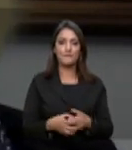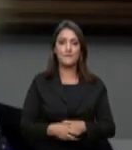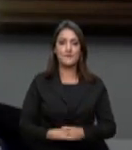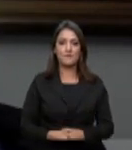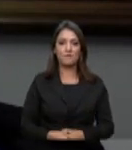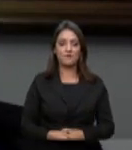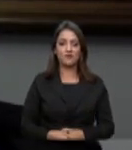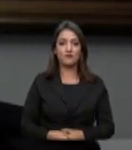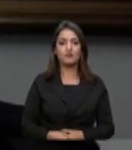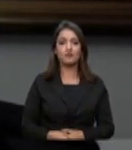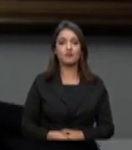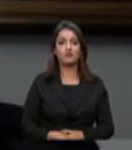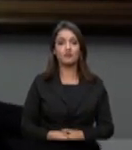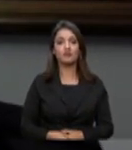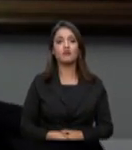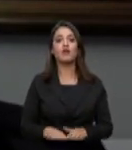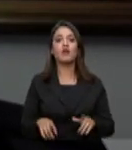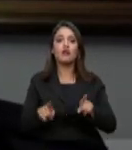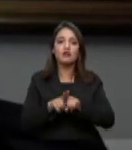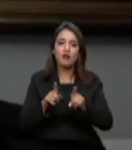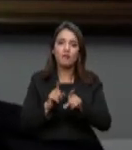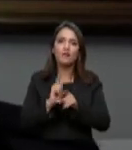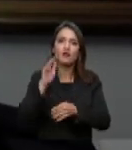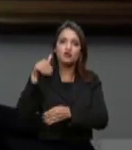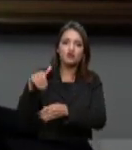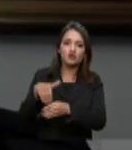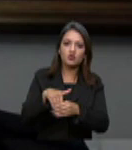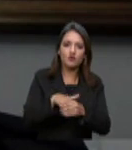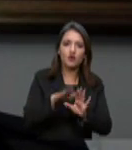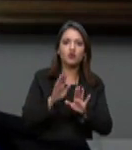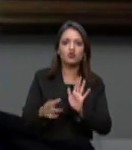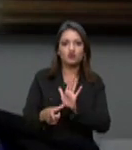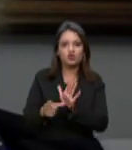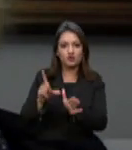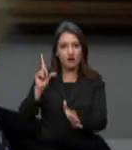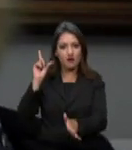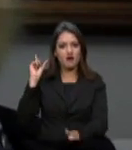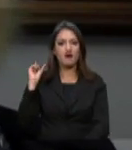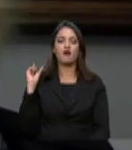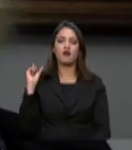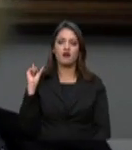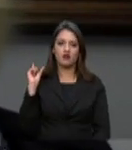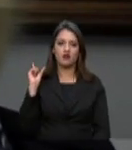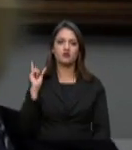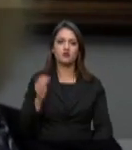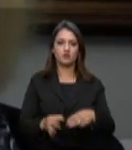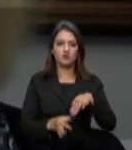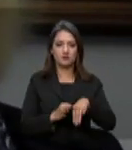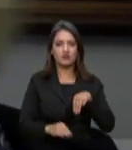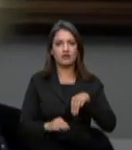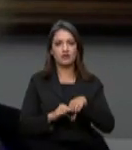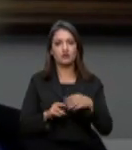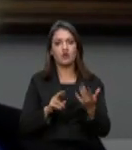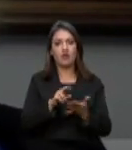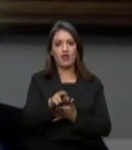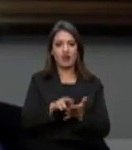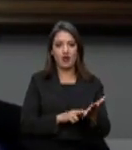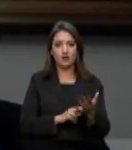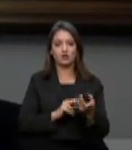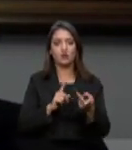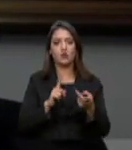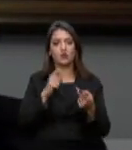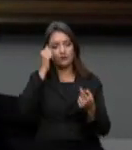A Tribuna bem assim os consistentes votos proferidos pelos eminentes relator